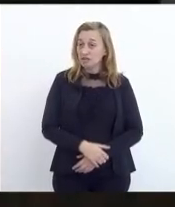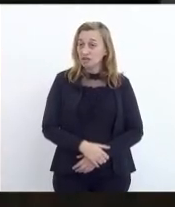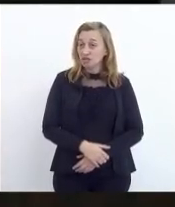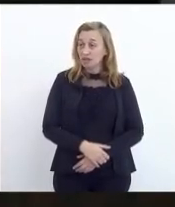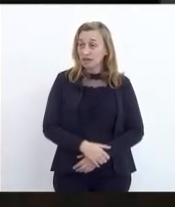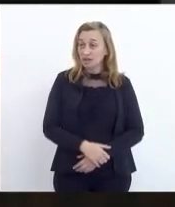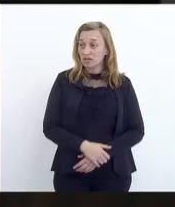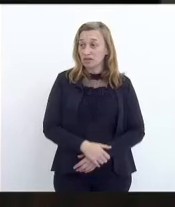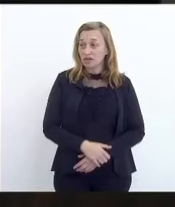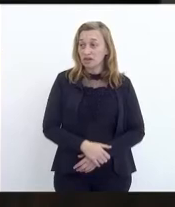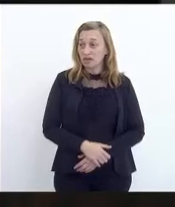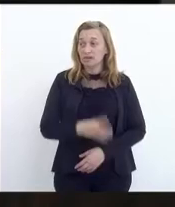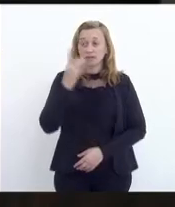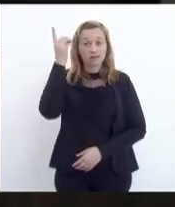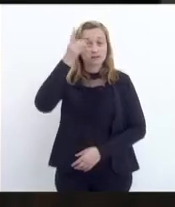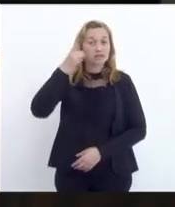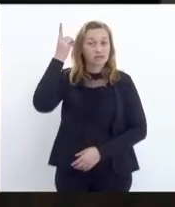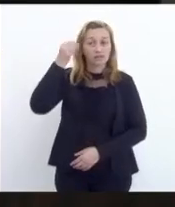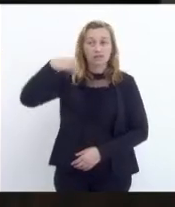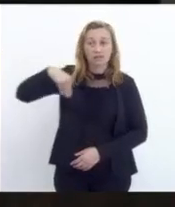Deputado Carlos Mink.